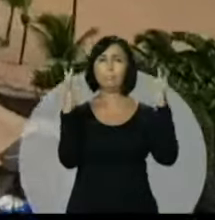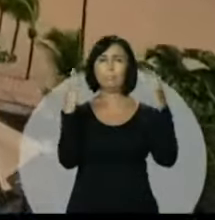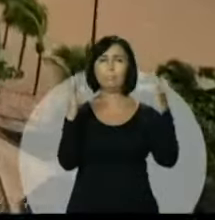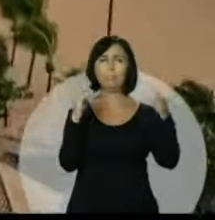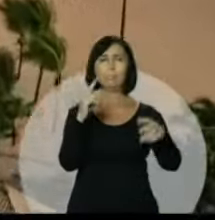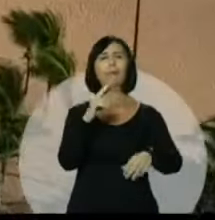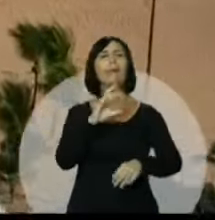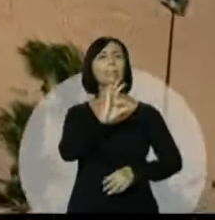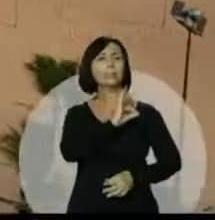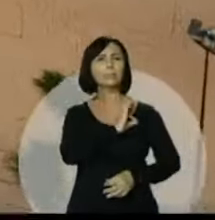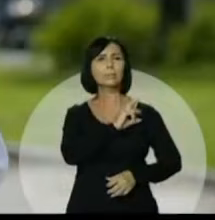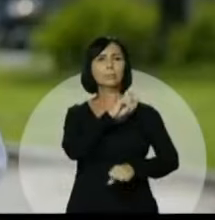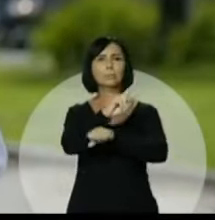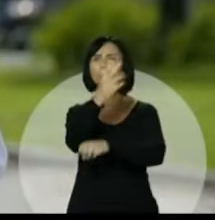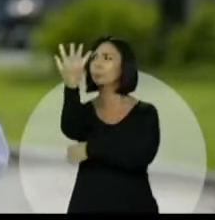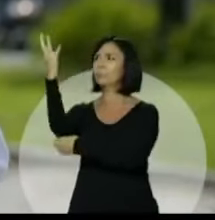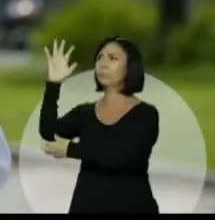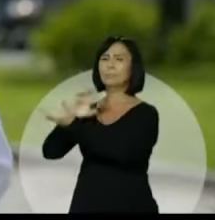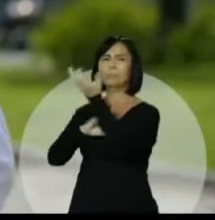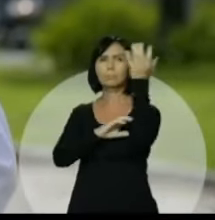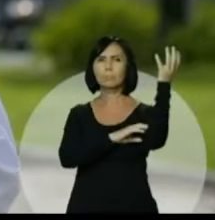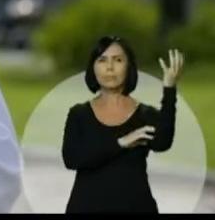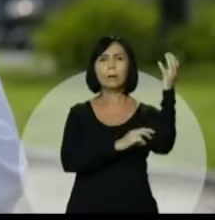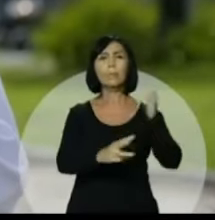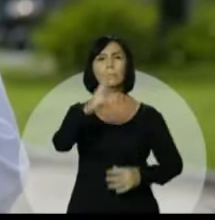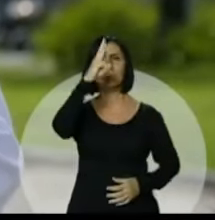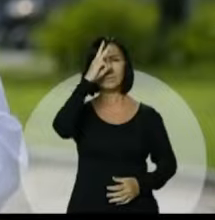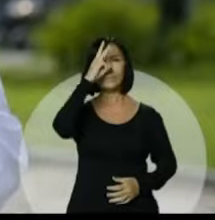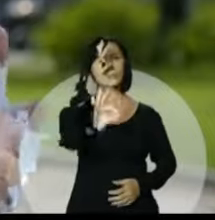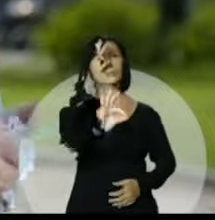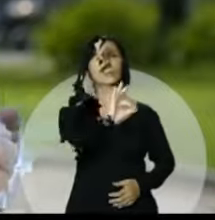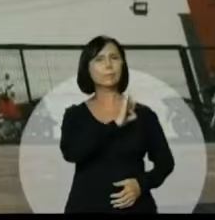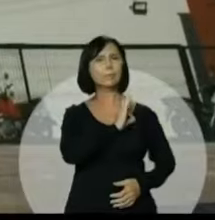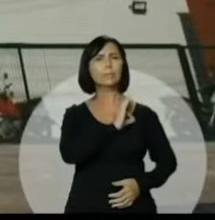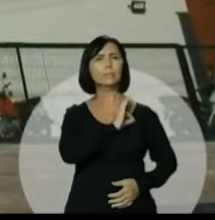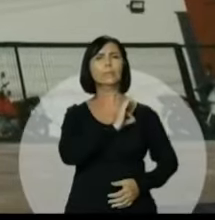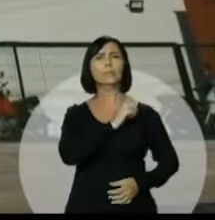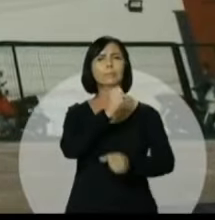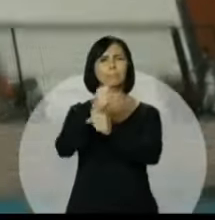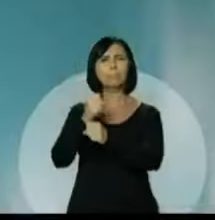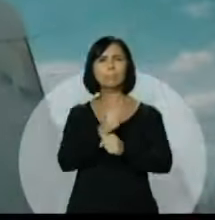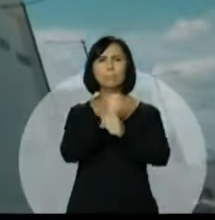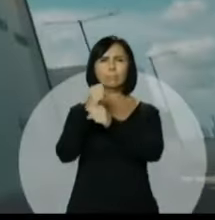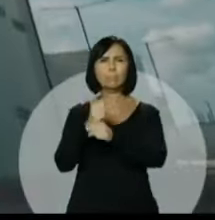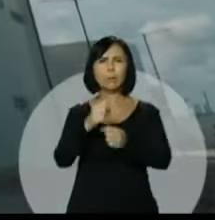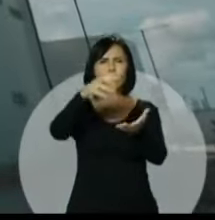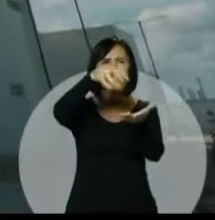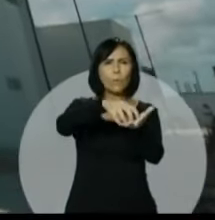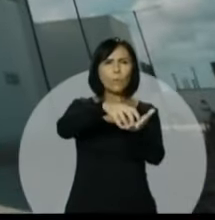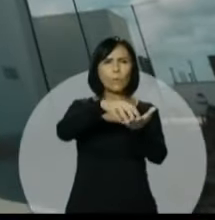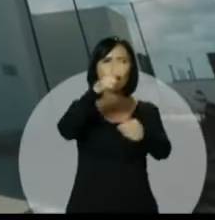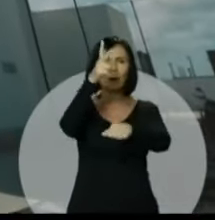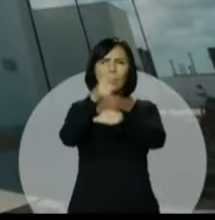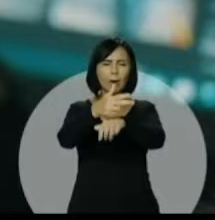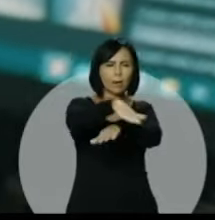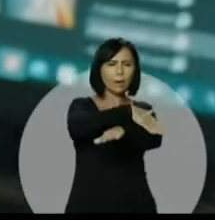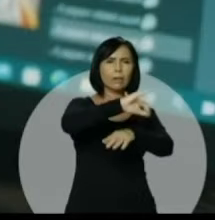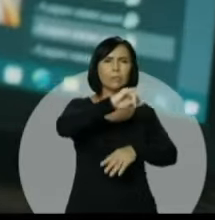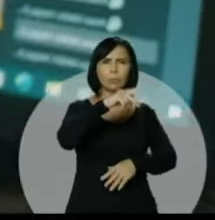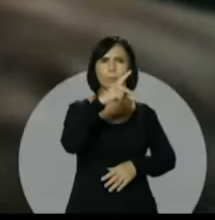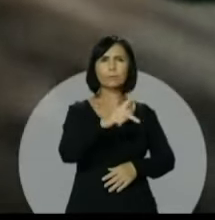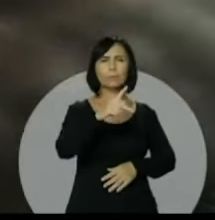e o batalhão ambiental. Implantamos o museu da Polícia Militar. Estamos construindo o Centro Integrado de Comando e Controle de João